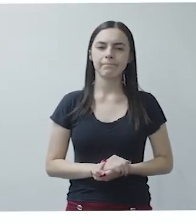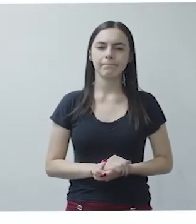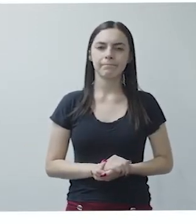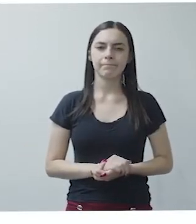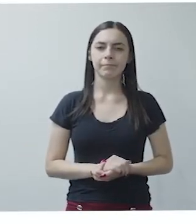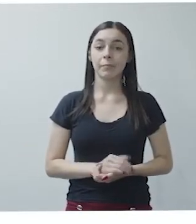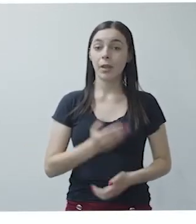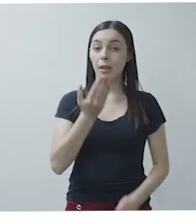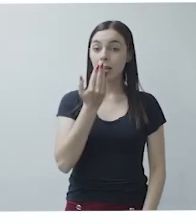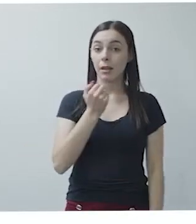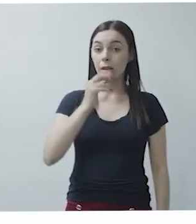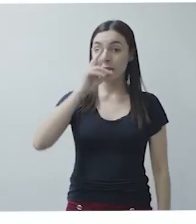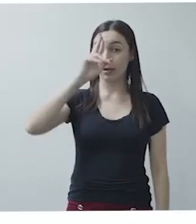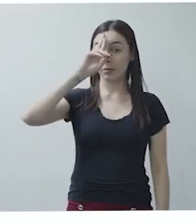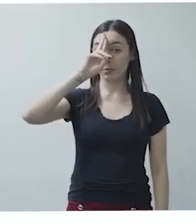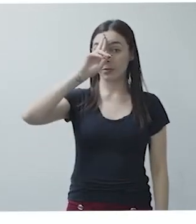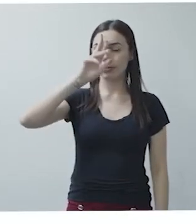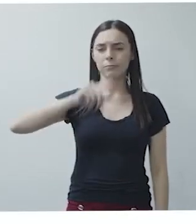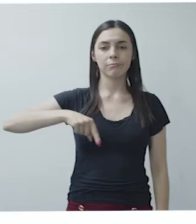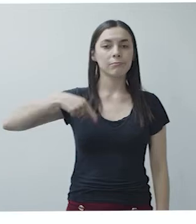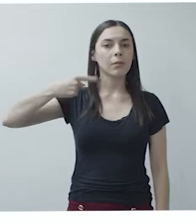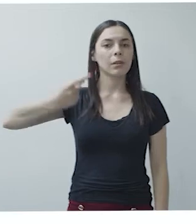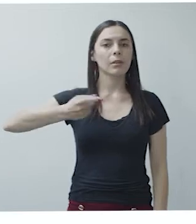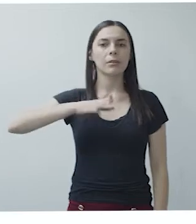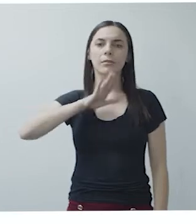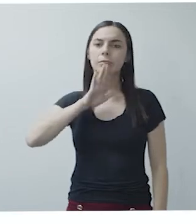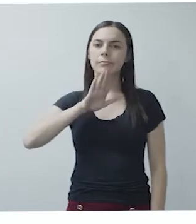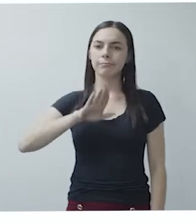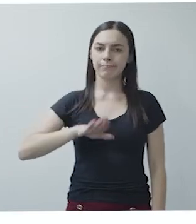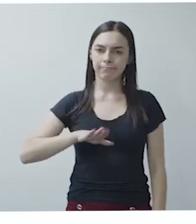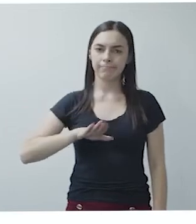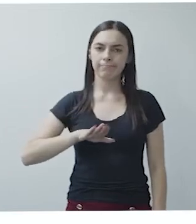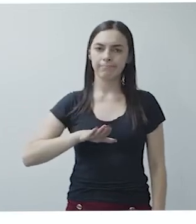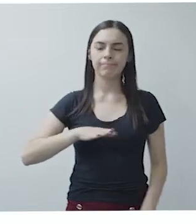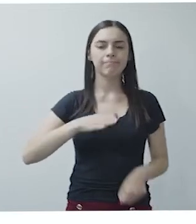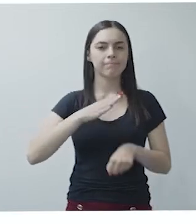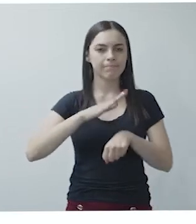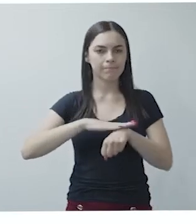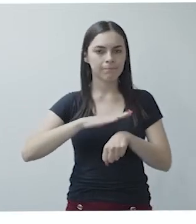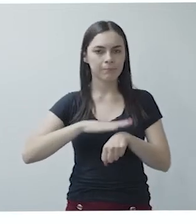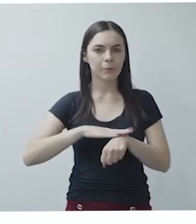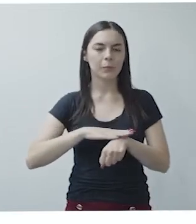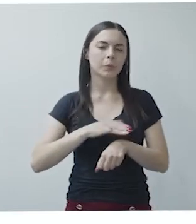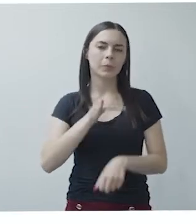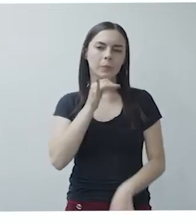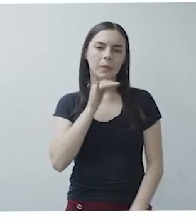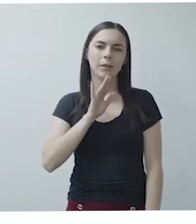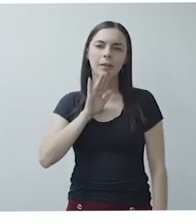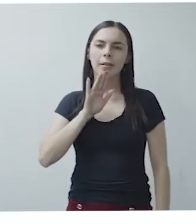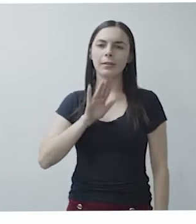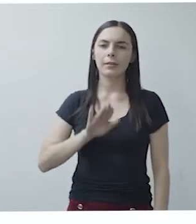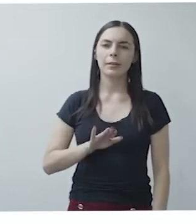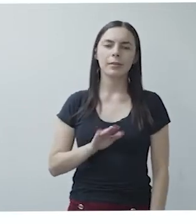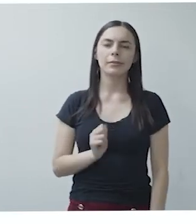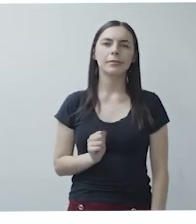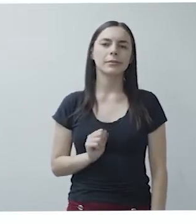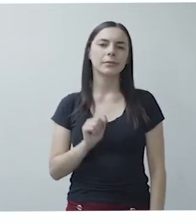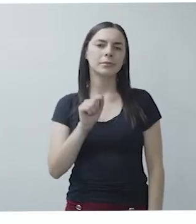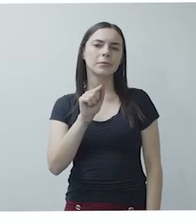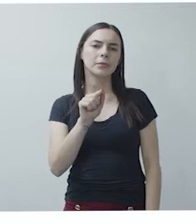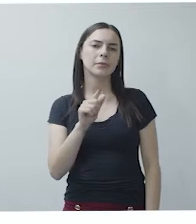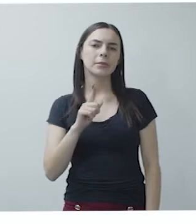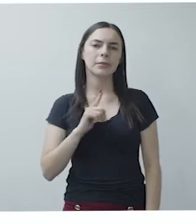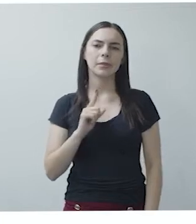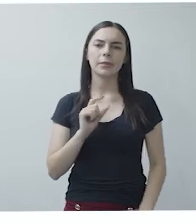Depois do almoço, chega o período da tarde, tá? Que é o momento da a tarde, que você tem